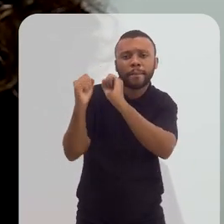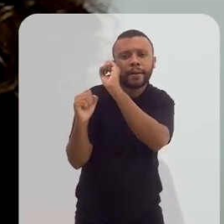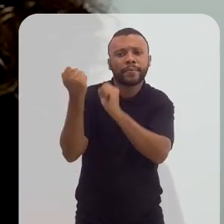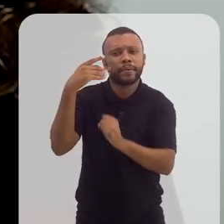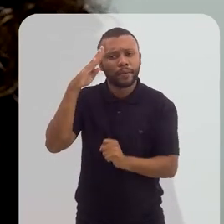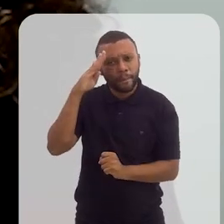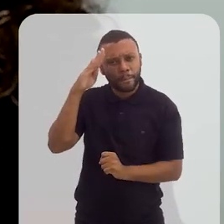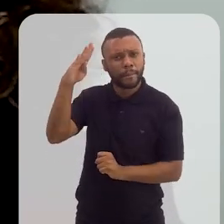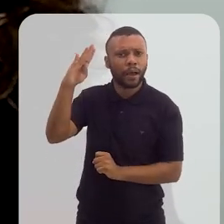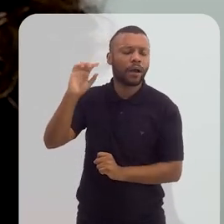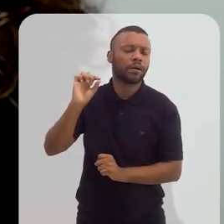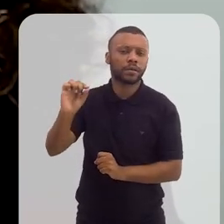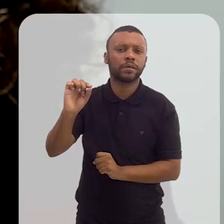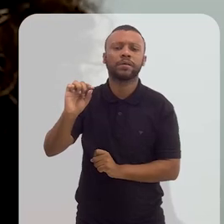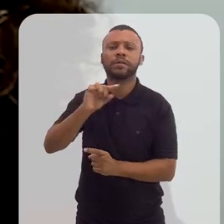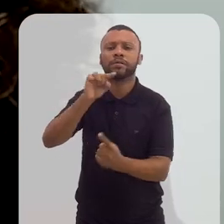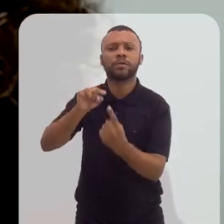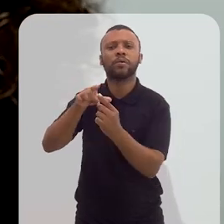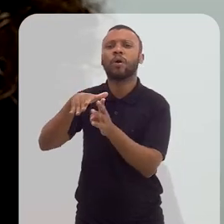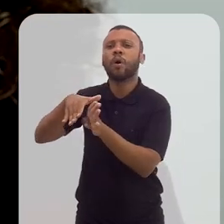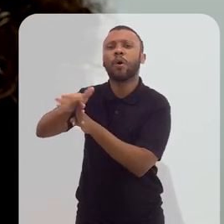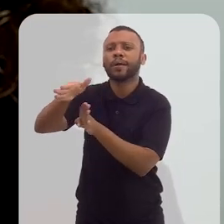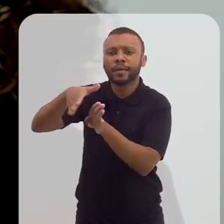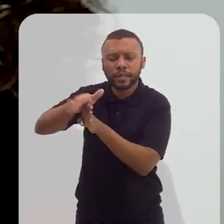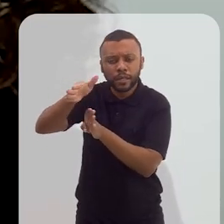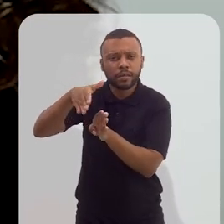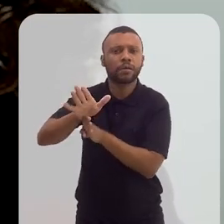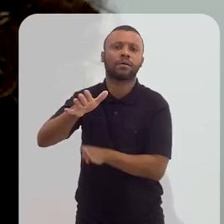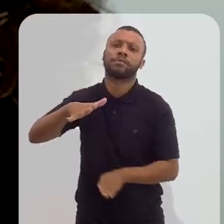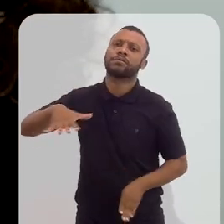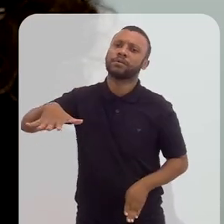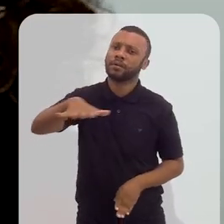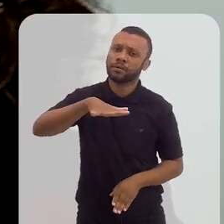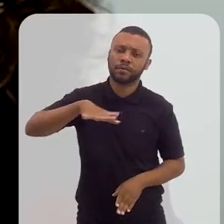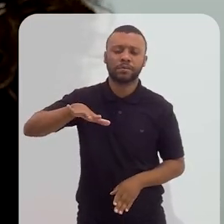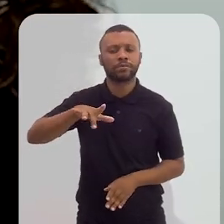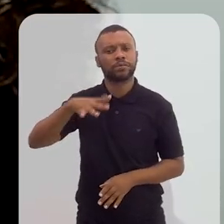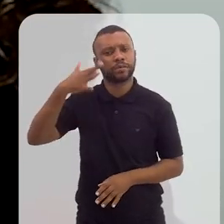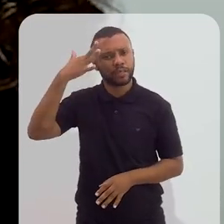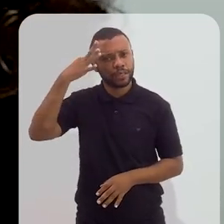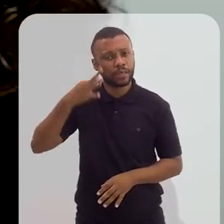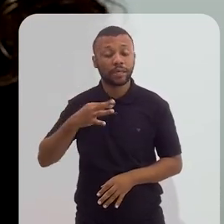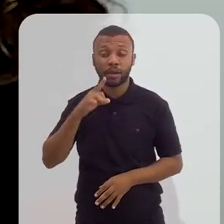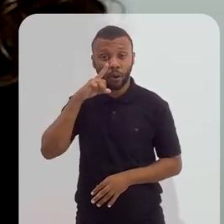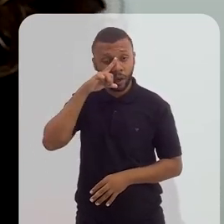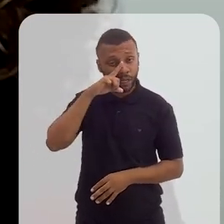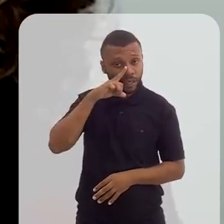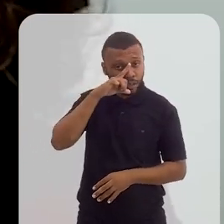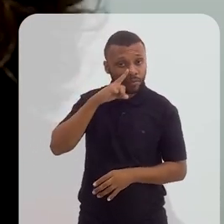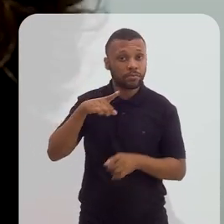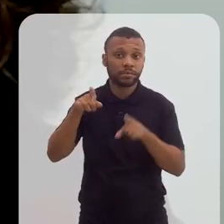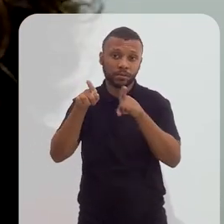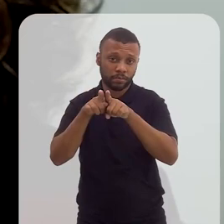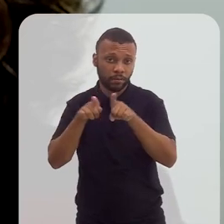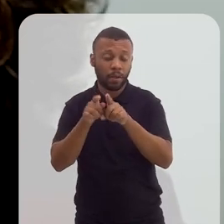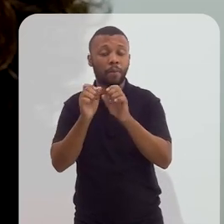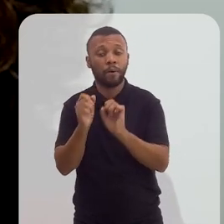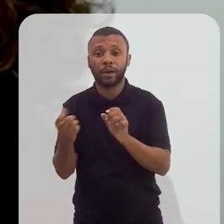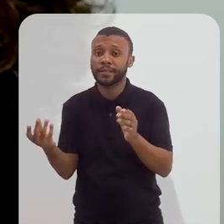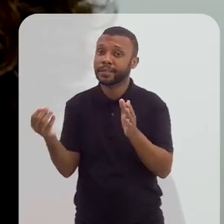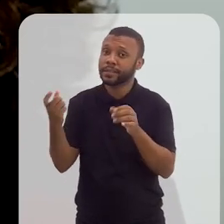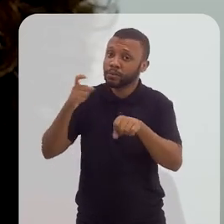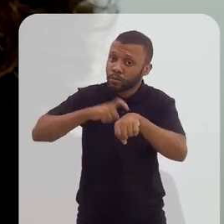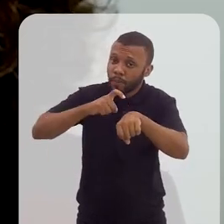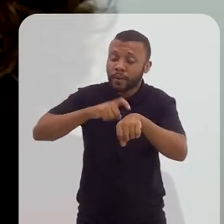empresas de orientação desses fornecedores, de entender que o risco também está